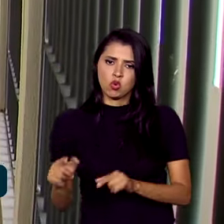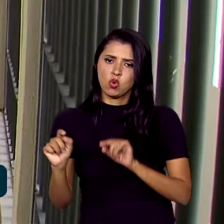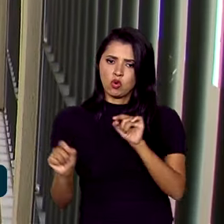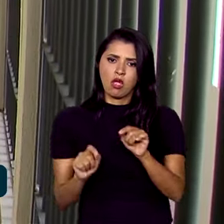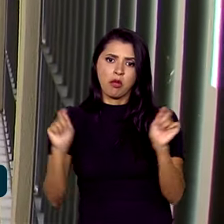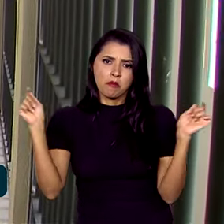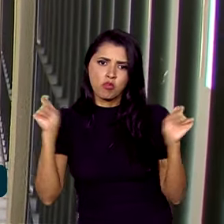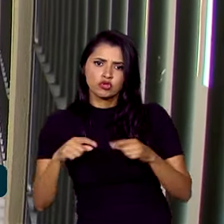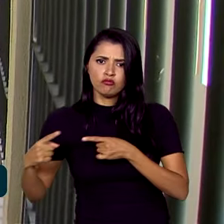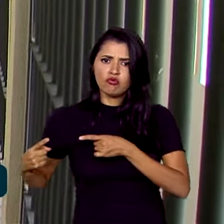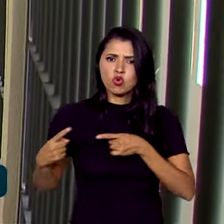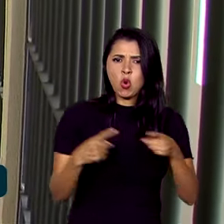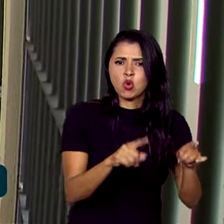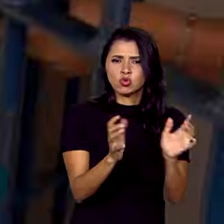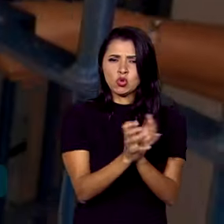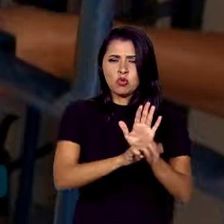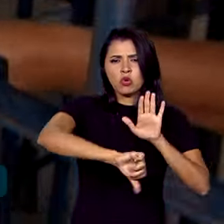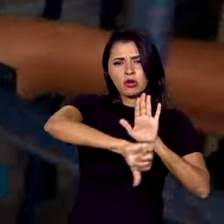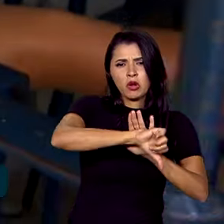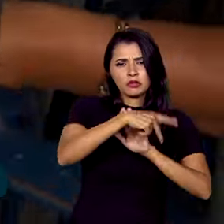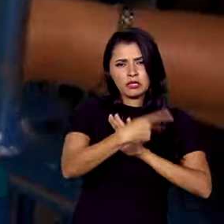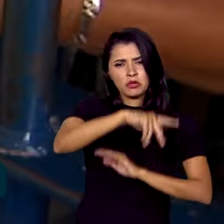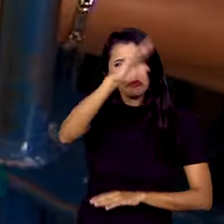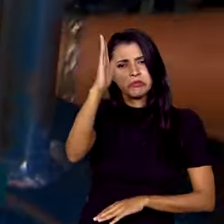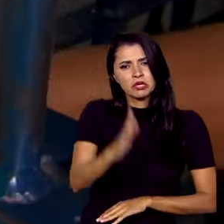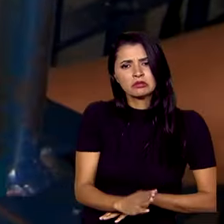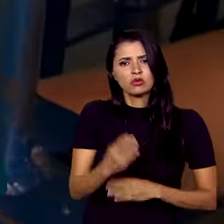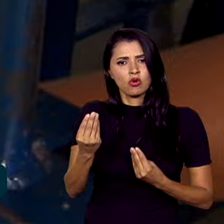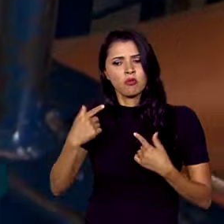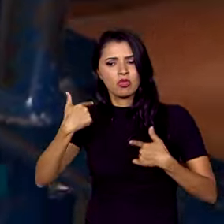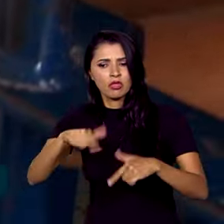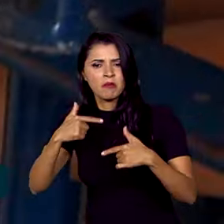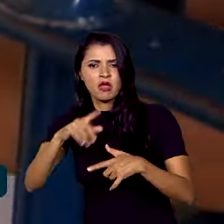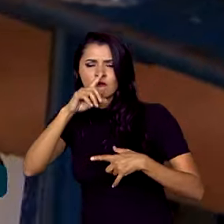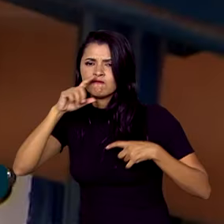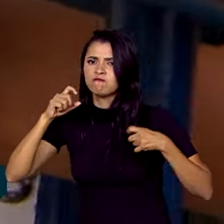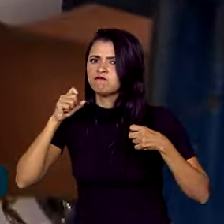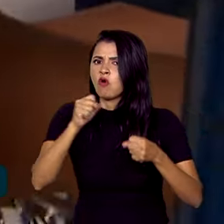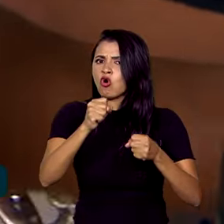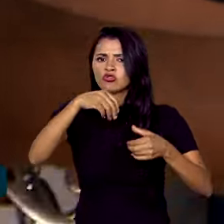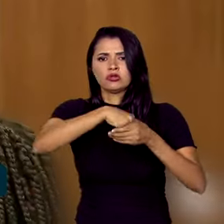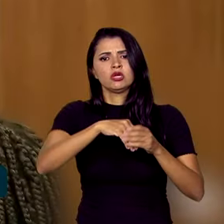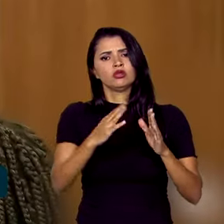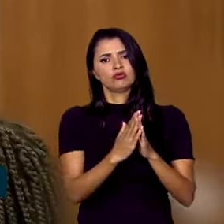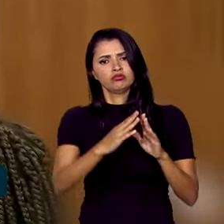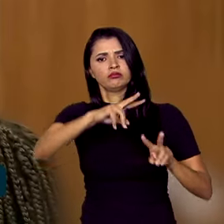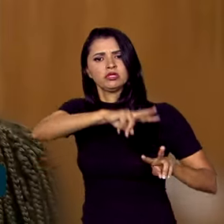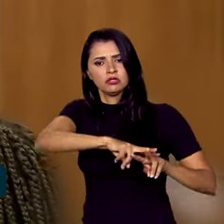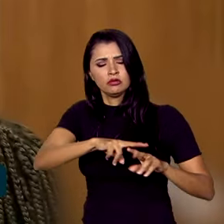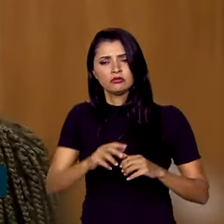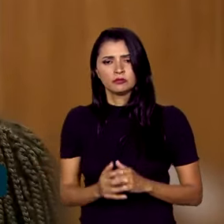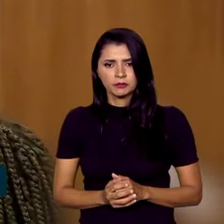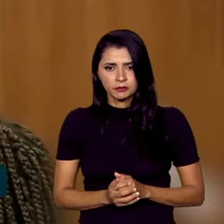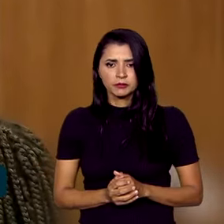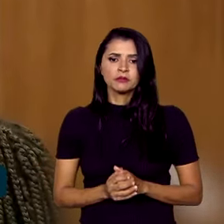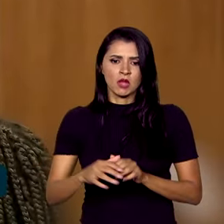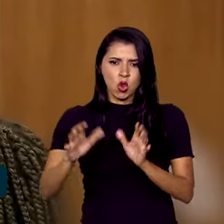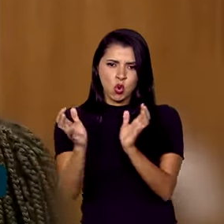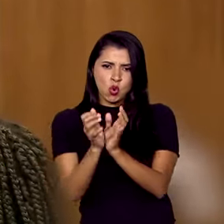combater as organizações criminosas brasileiras atuando fortemente nos presídios as facções